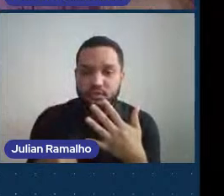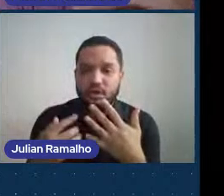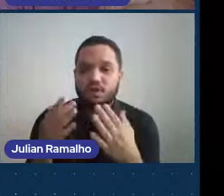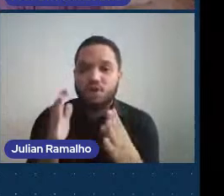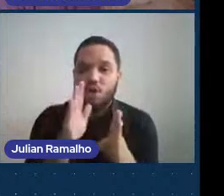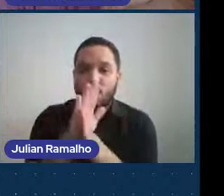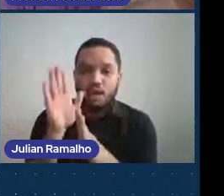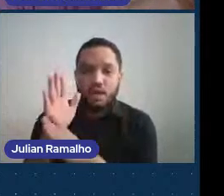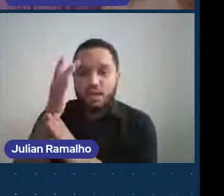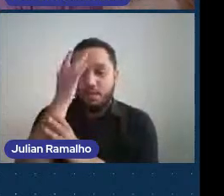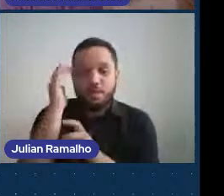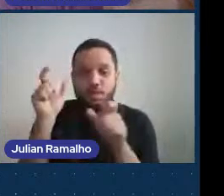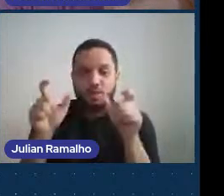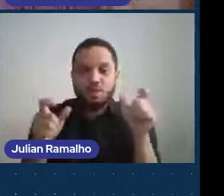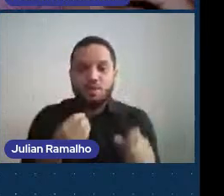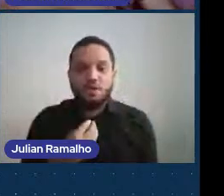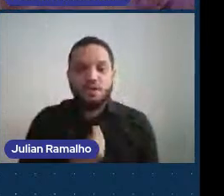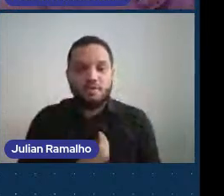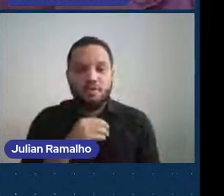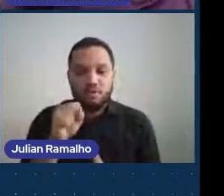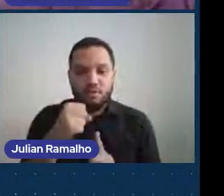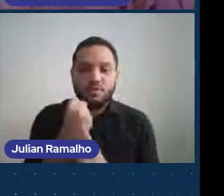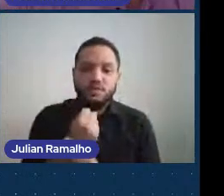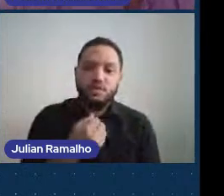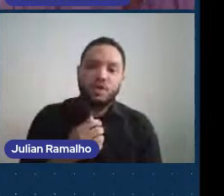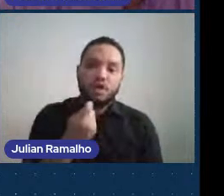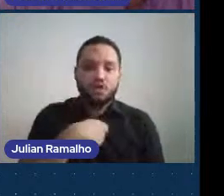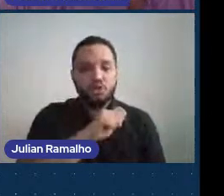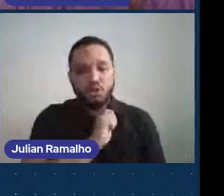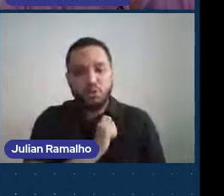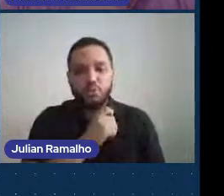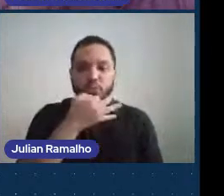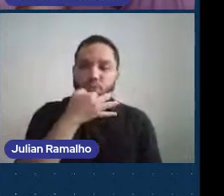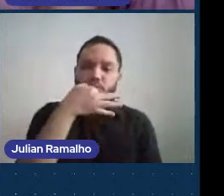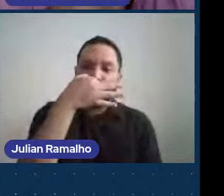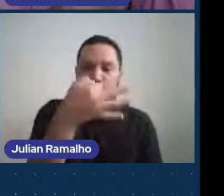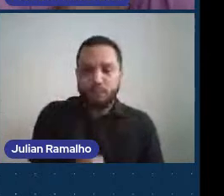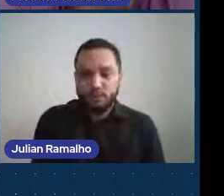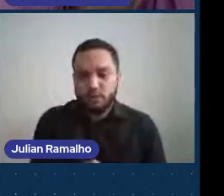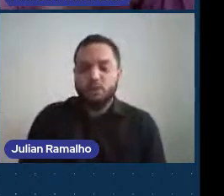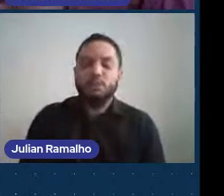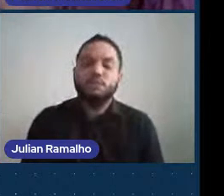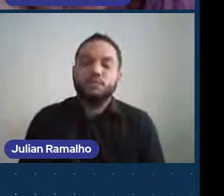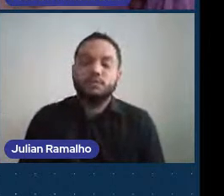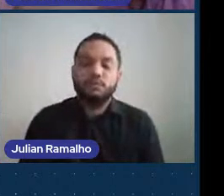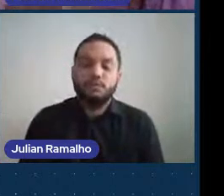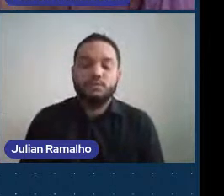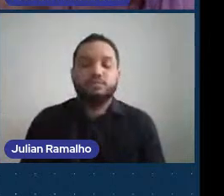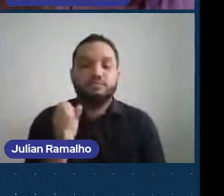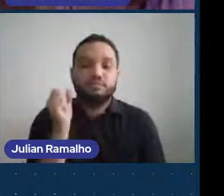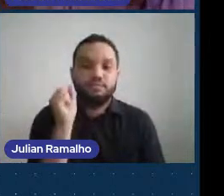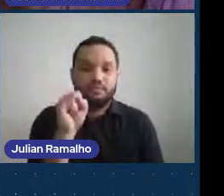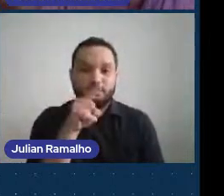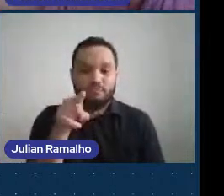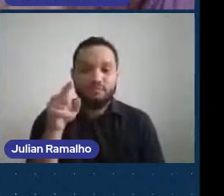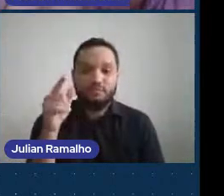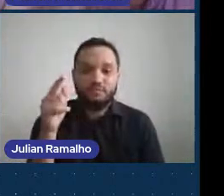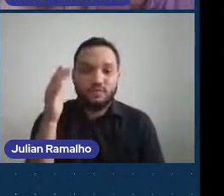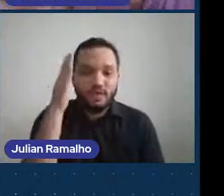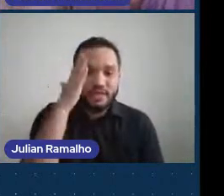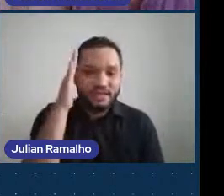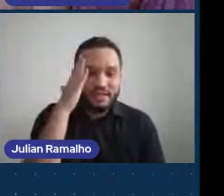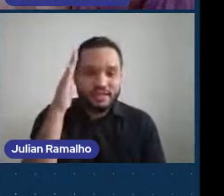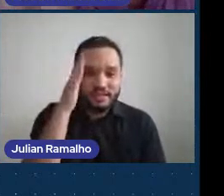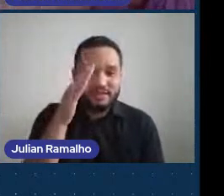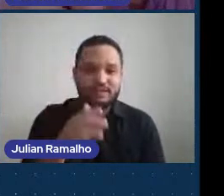sociedade, suas atitudes e opiniões em relação ao objeto representado. Então, se vocês conseguirem me acompanhar,